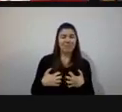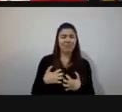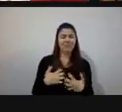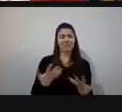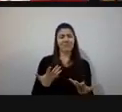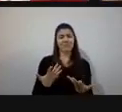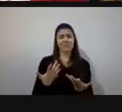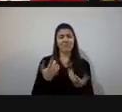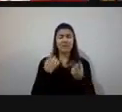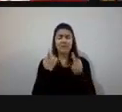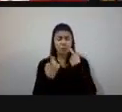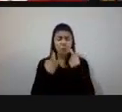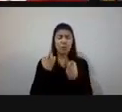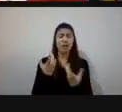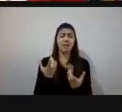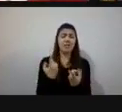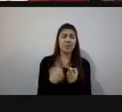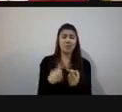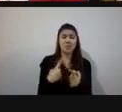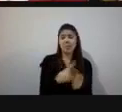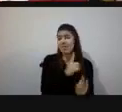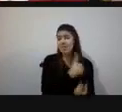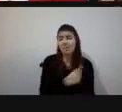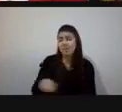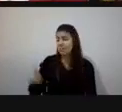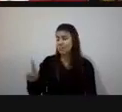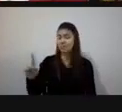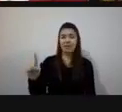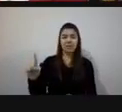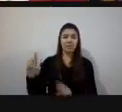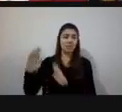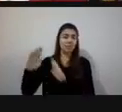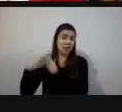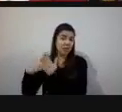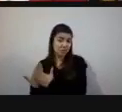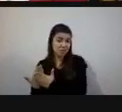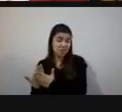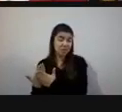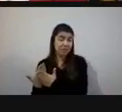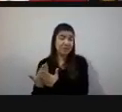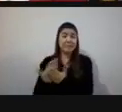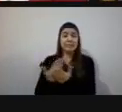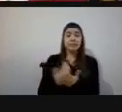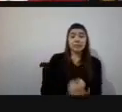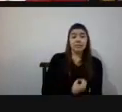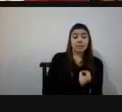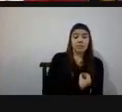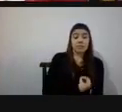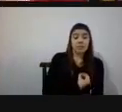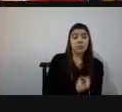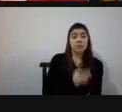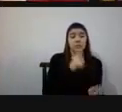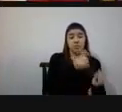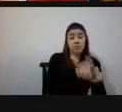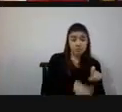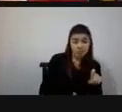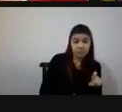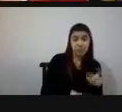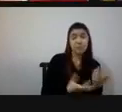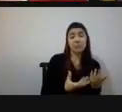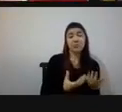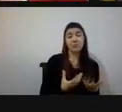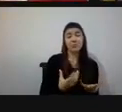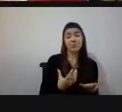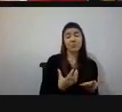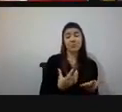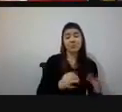Porque elas não estão indo para a escola e talvez estejam sofrendo abuso. Eu sei que é difícil, que a gente não consegue, talvez, abraçar o